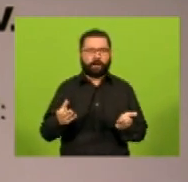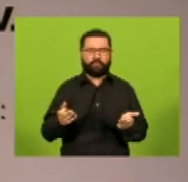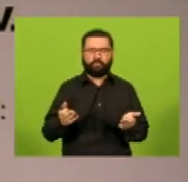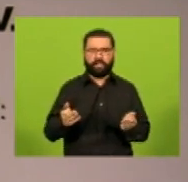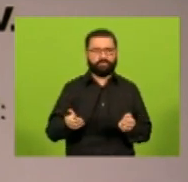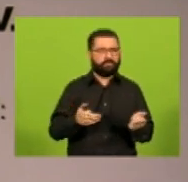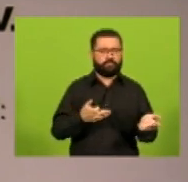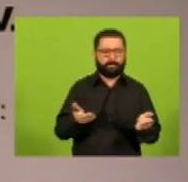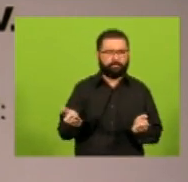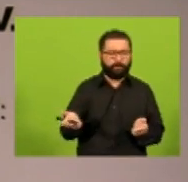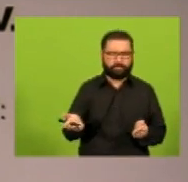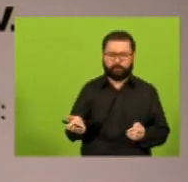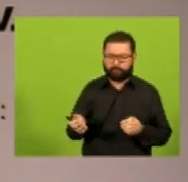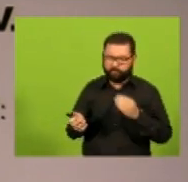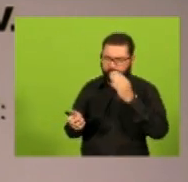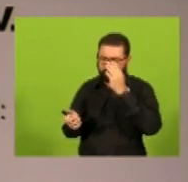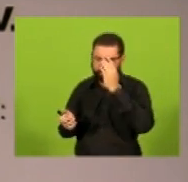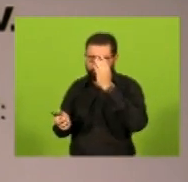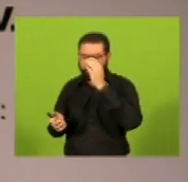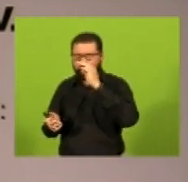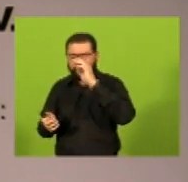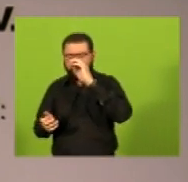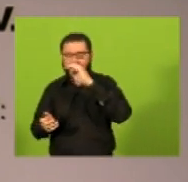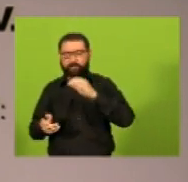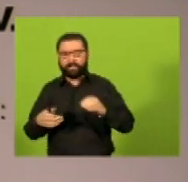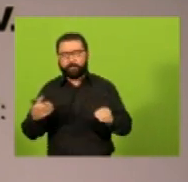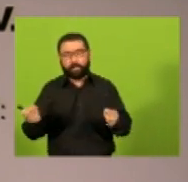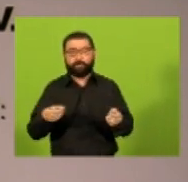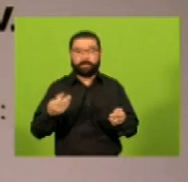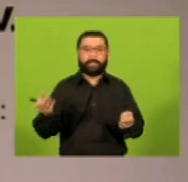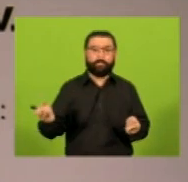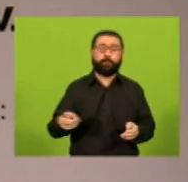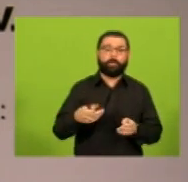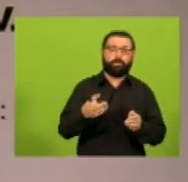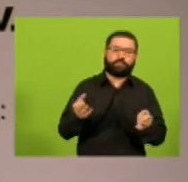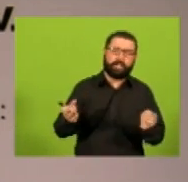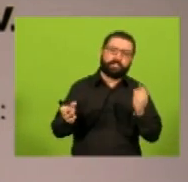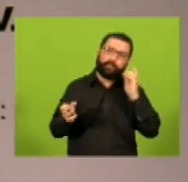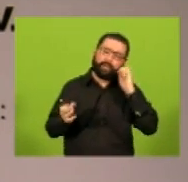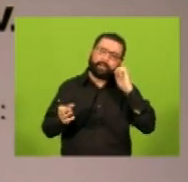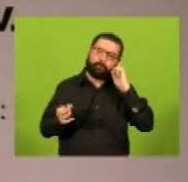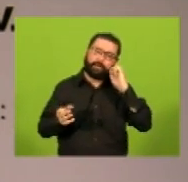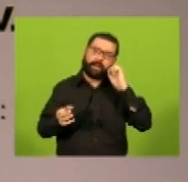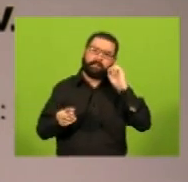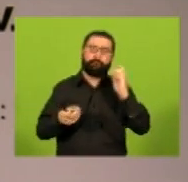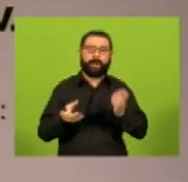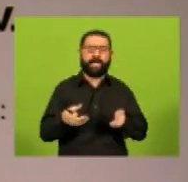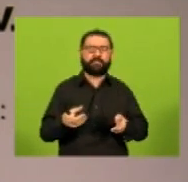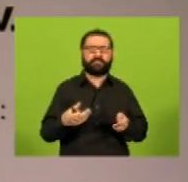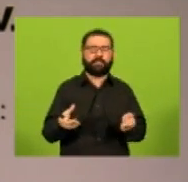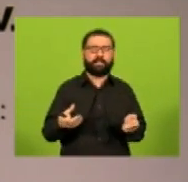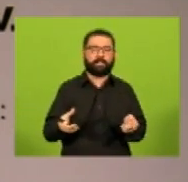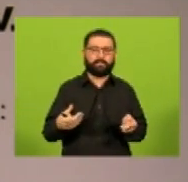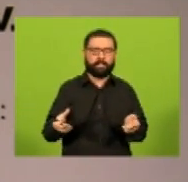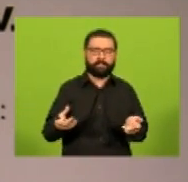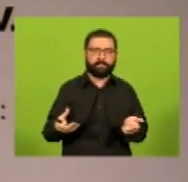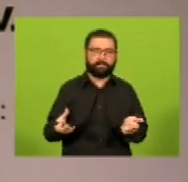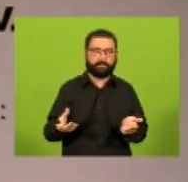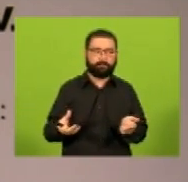passando água corrente, tanto na ponta quanto no filtro, você pode utilizar também produtos que eles vendem para limpar